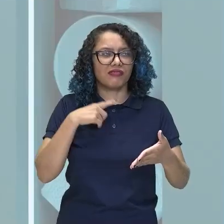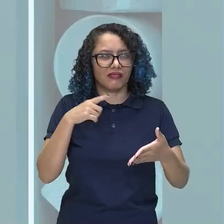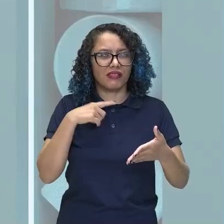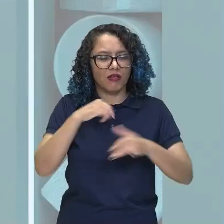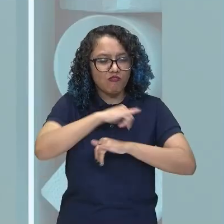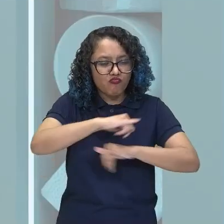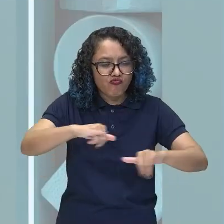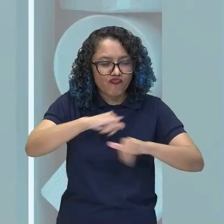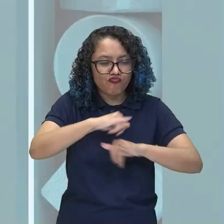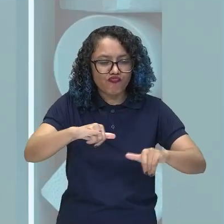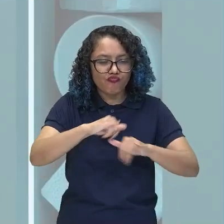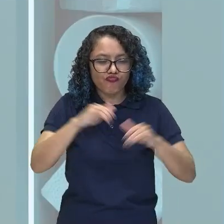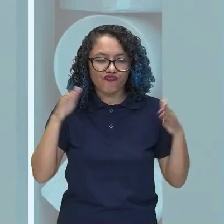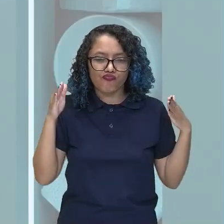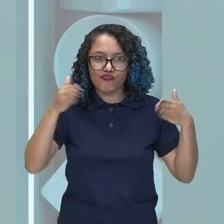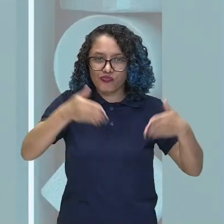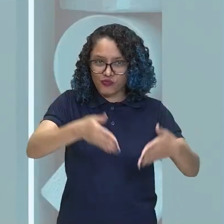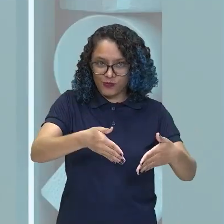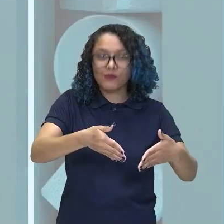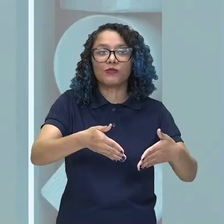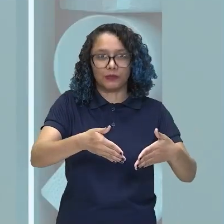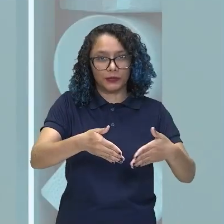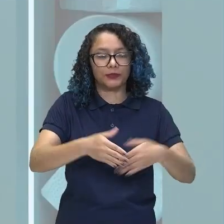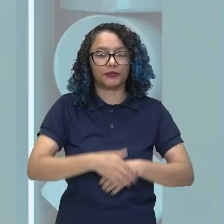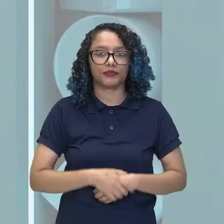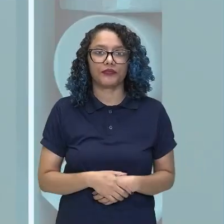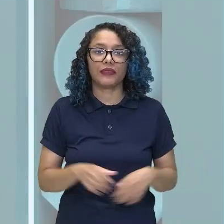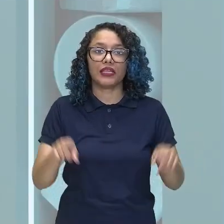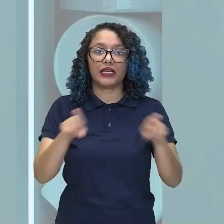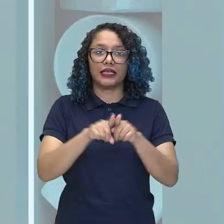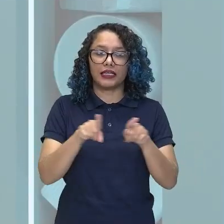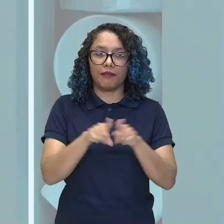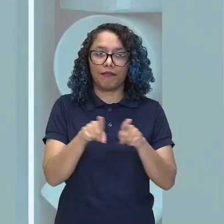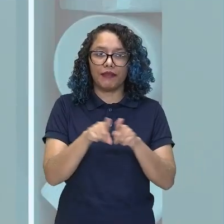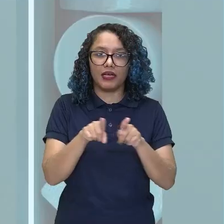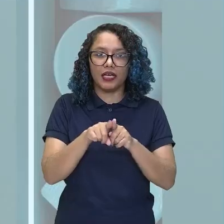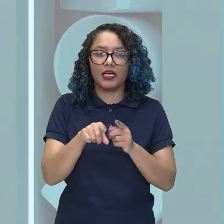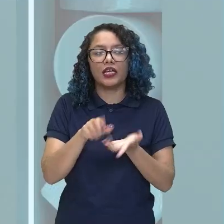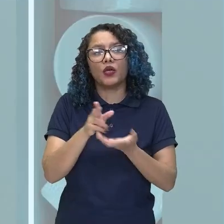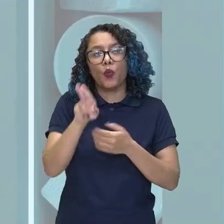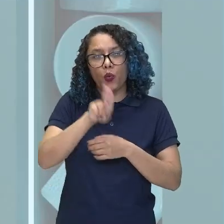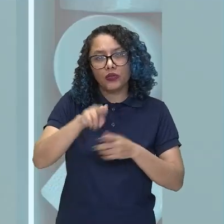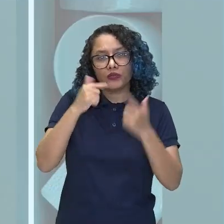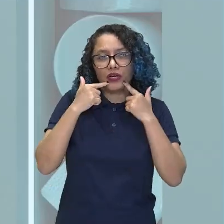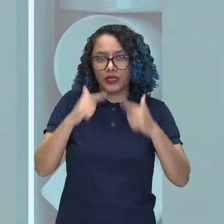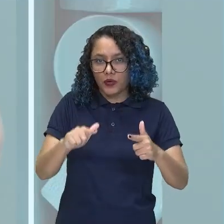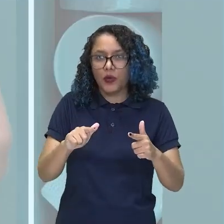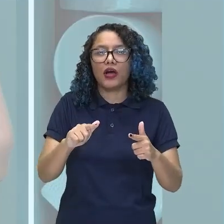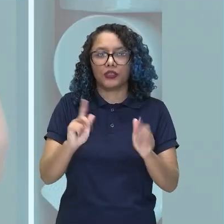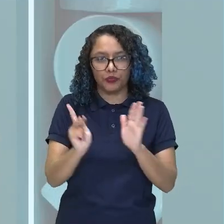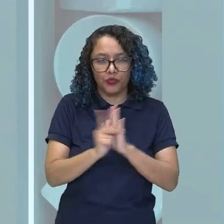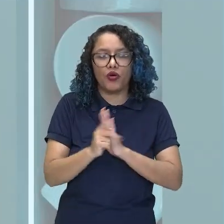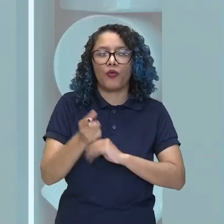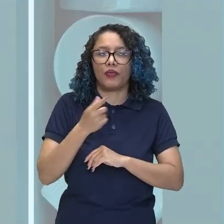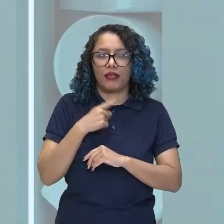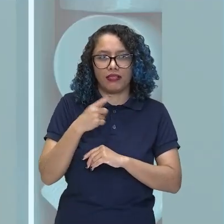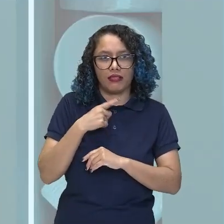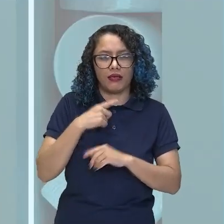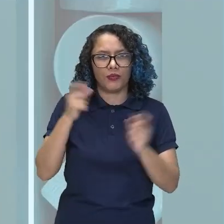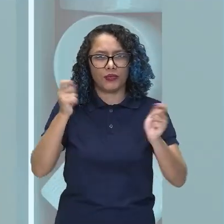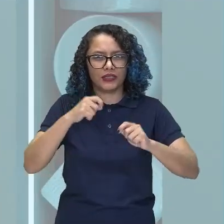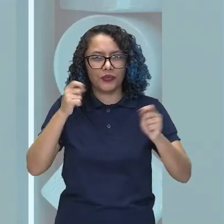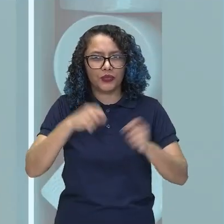sendo direcionada. E, é claro, tem uma linguagem própria, para que as pessoas